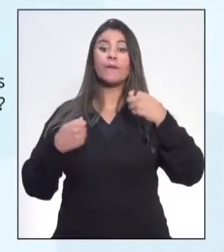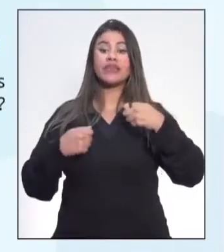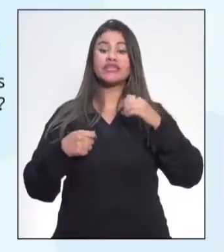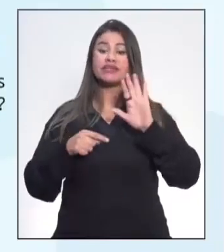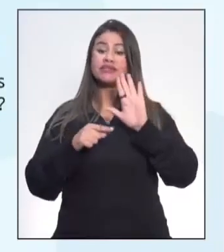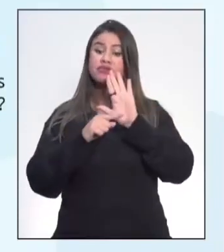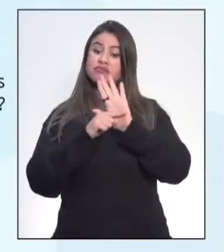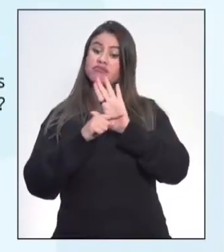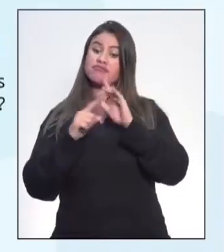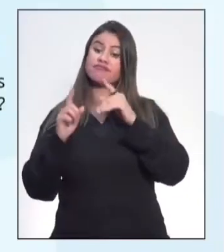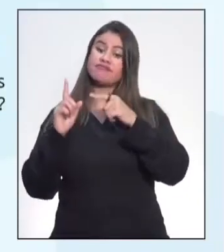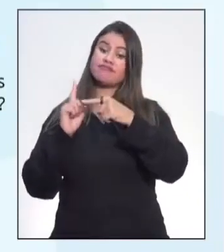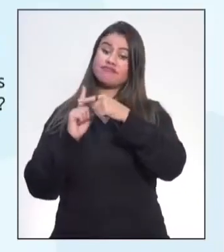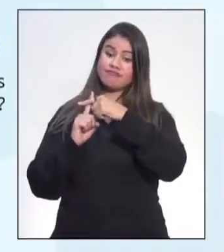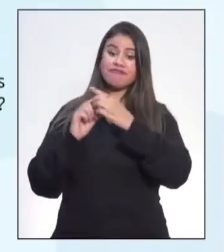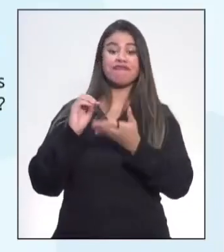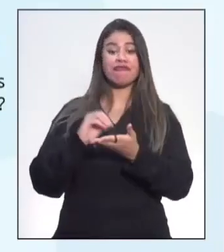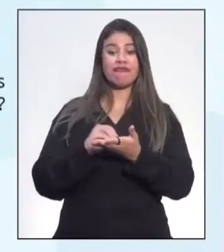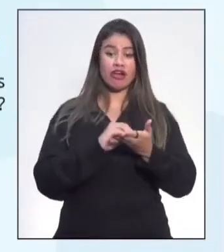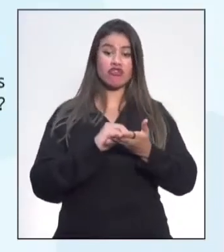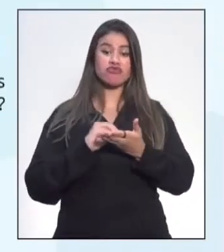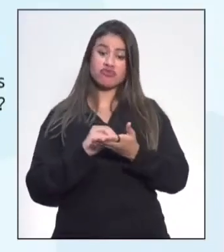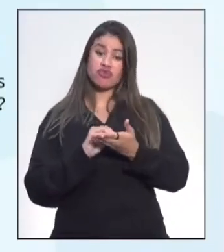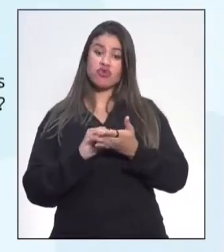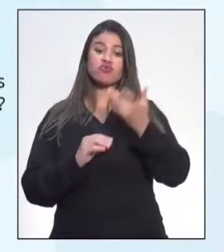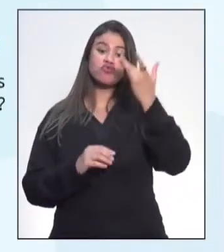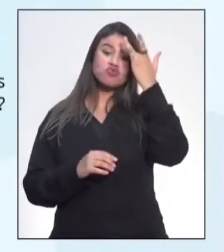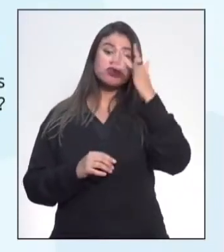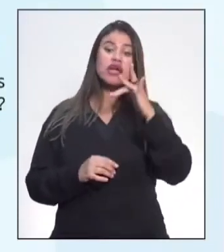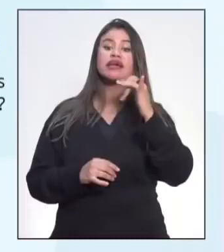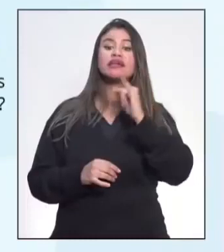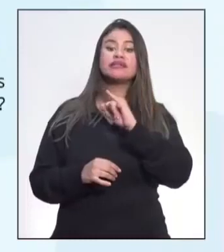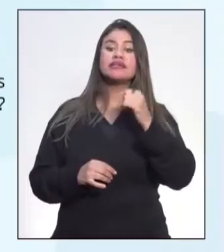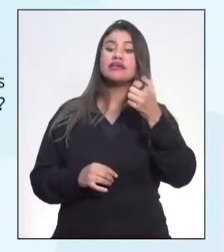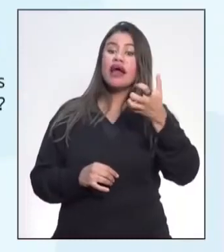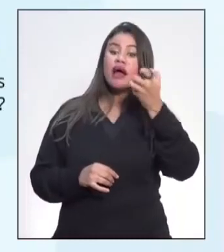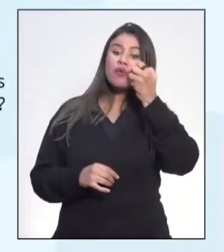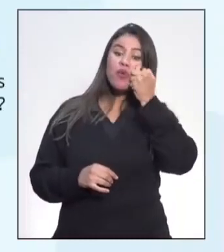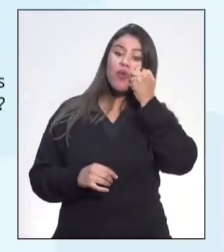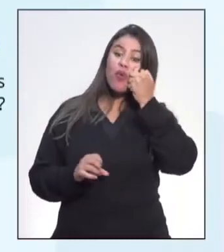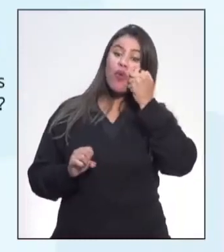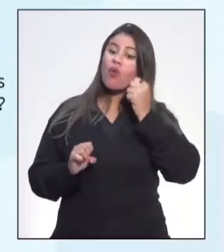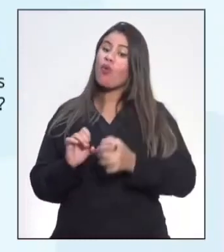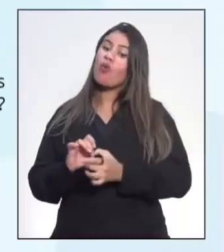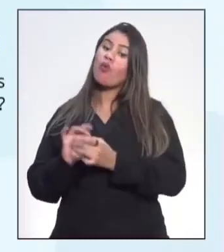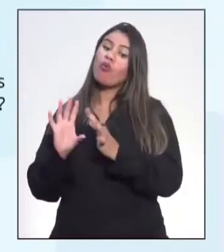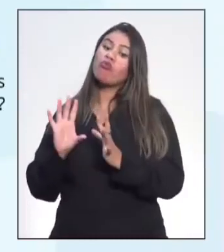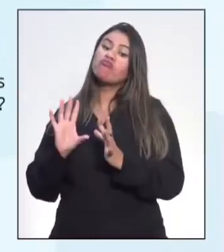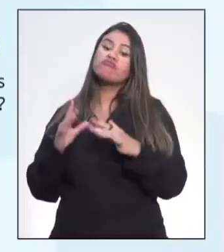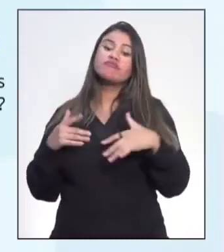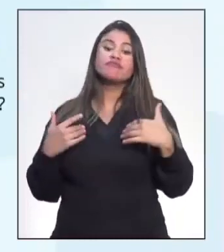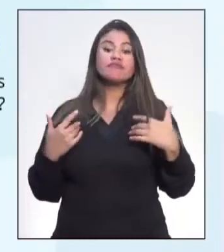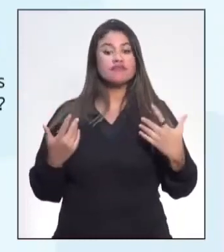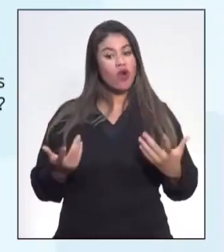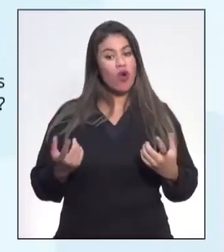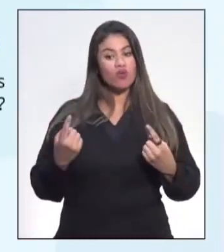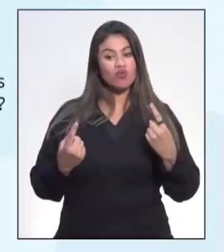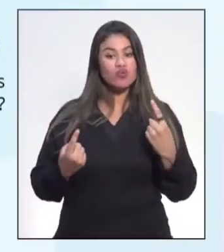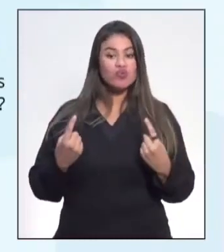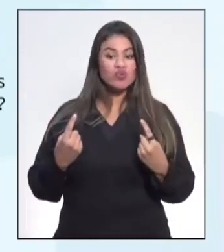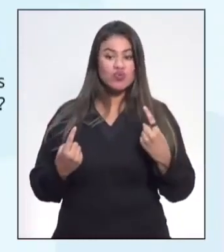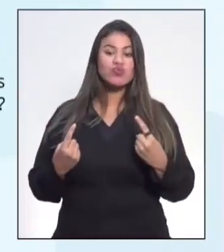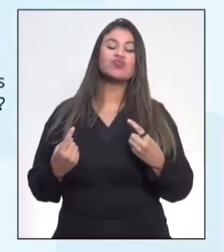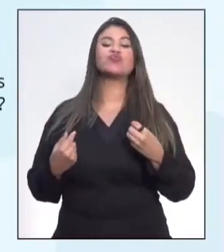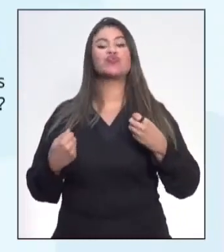sinal, eu não sei o que aconteceu com as ligações, se foi absorvida ou se foi liberada. Então, a energia envolvida